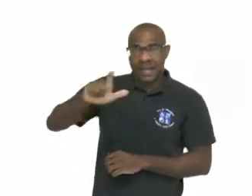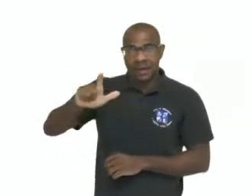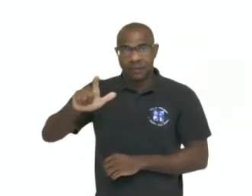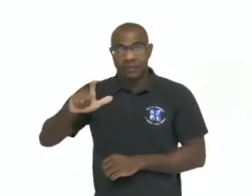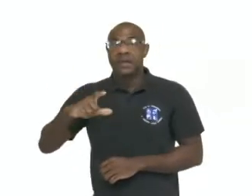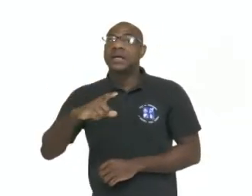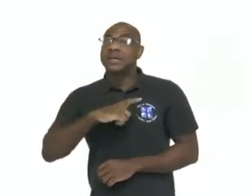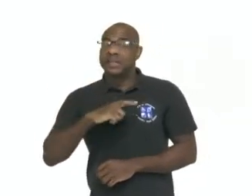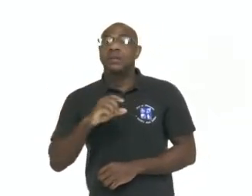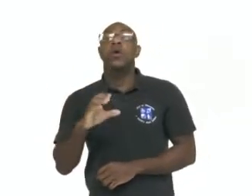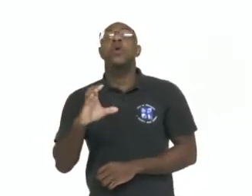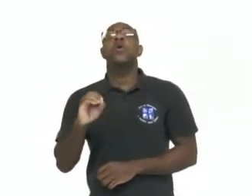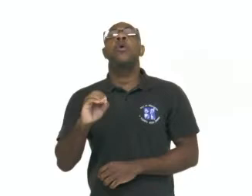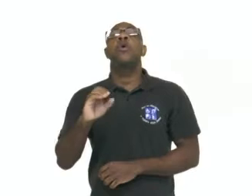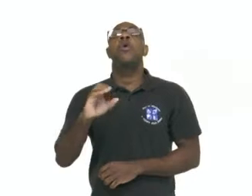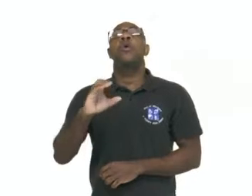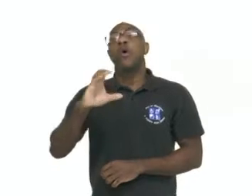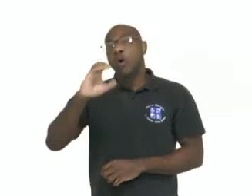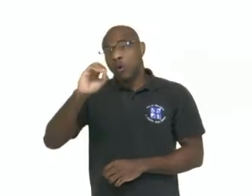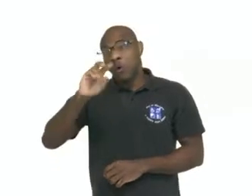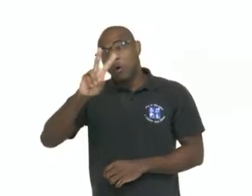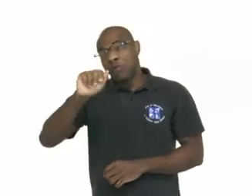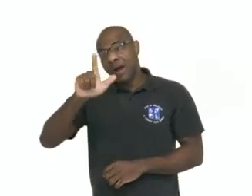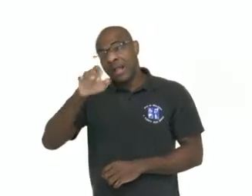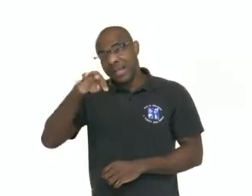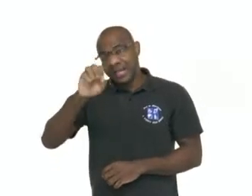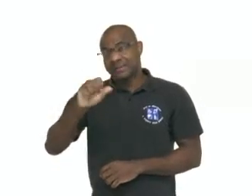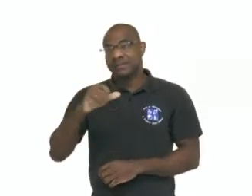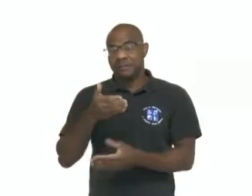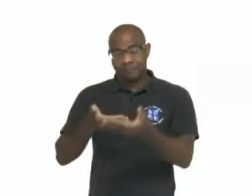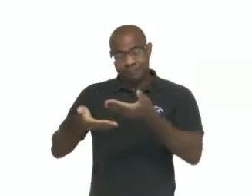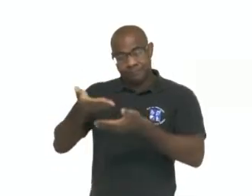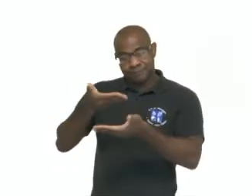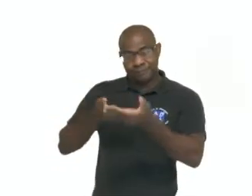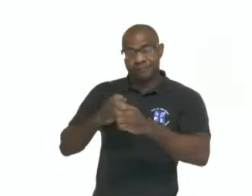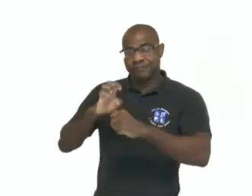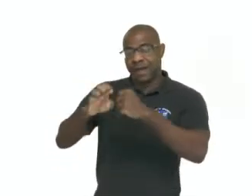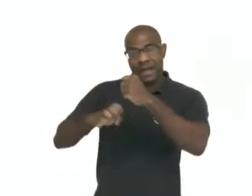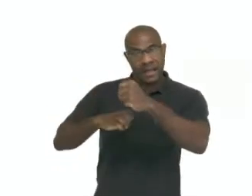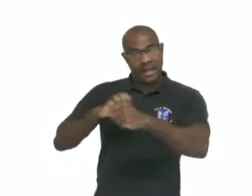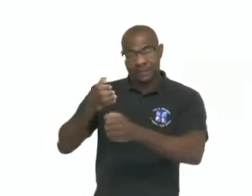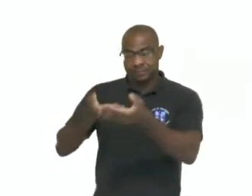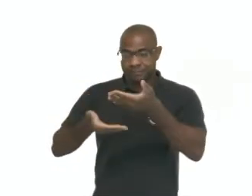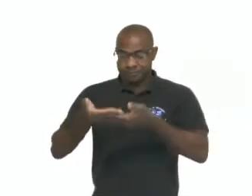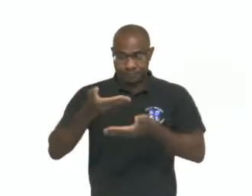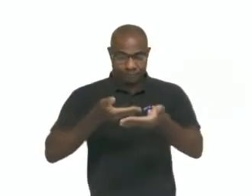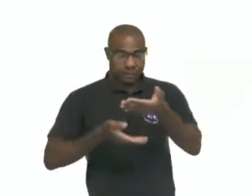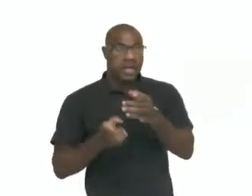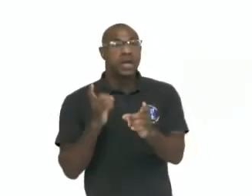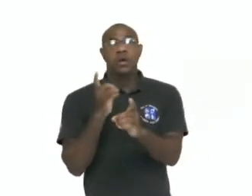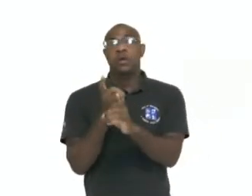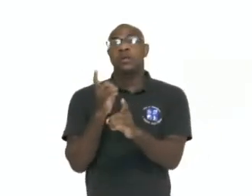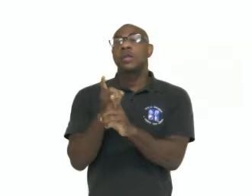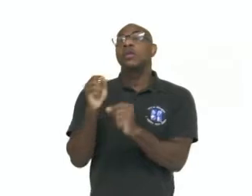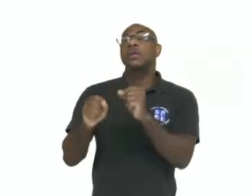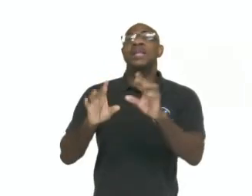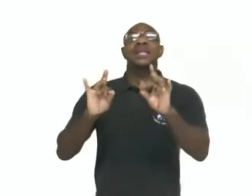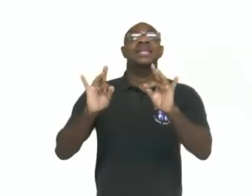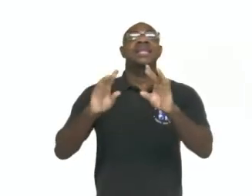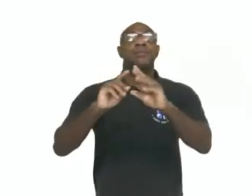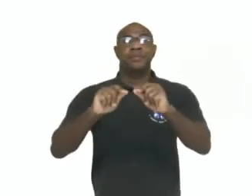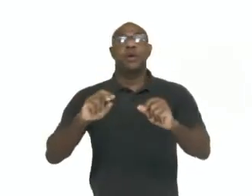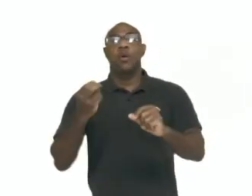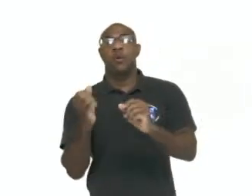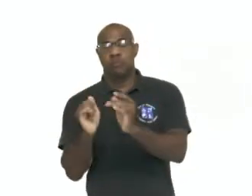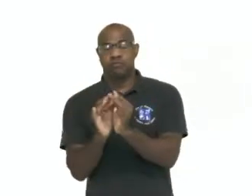ou seja, uma ligação covalente de compartilhamento de elétrons entre eles. São encontrados no estado líquido e